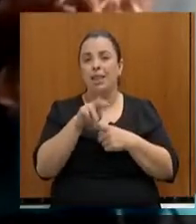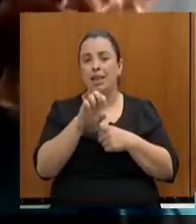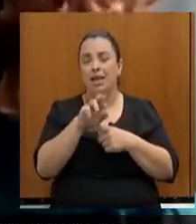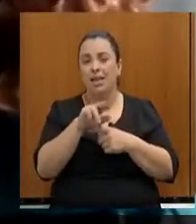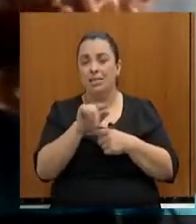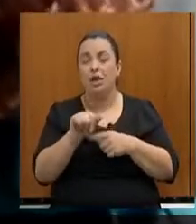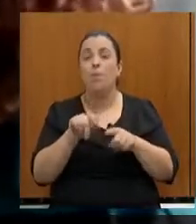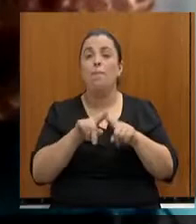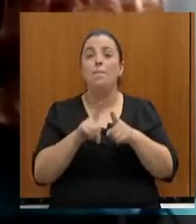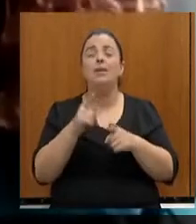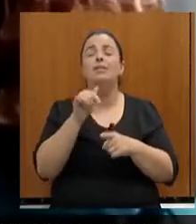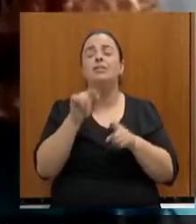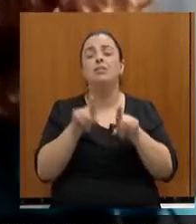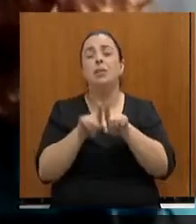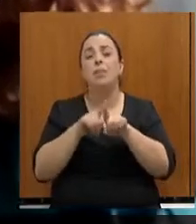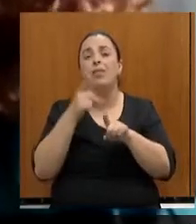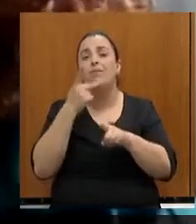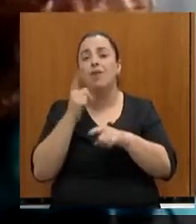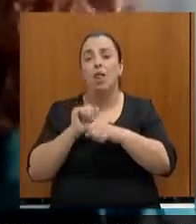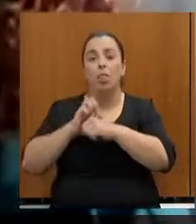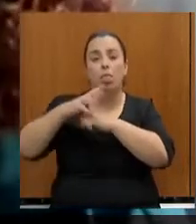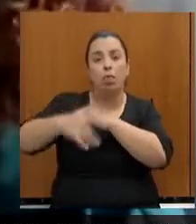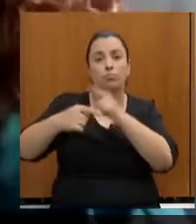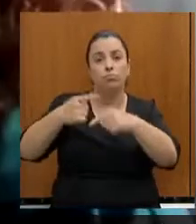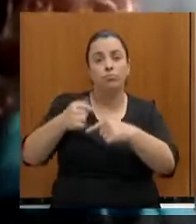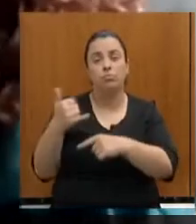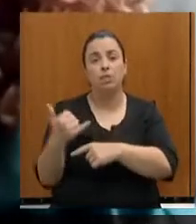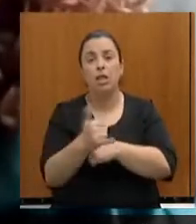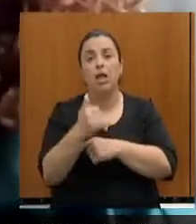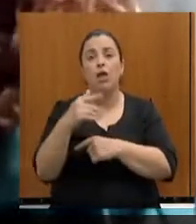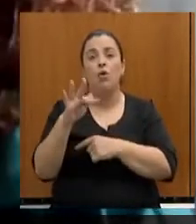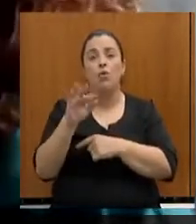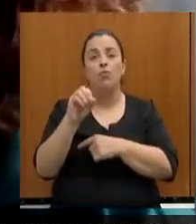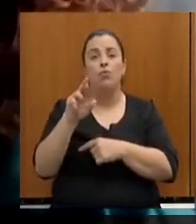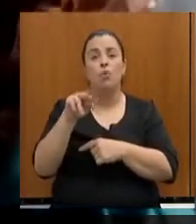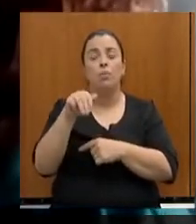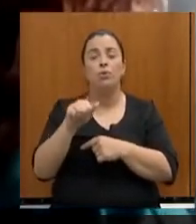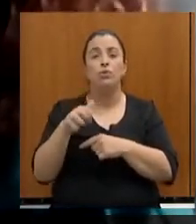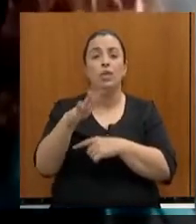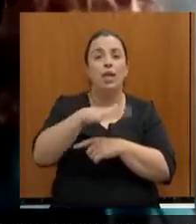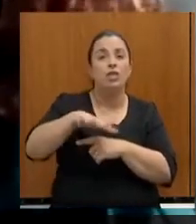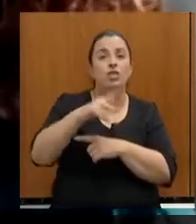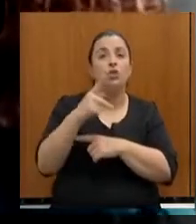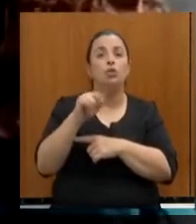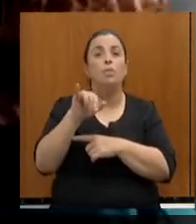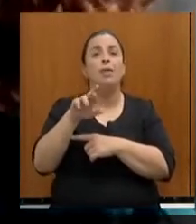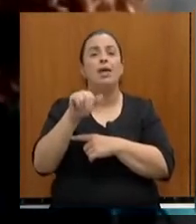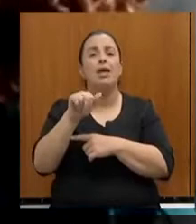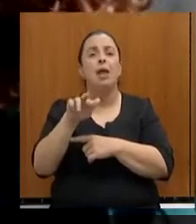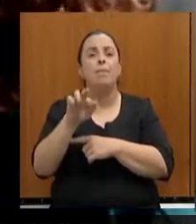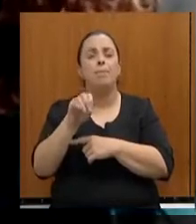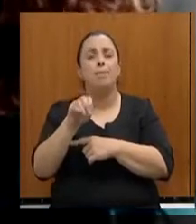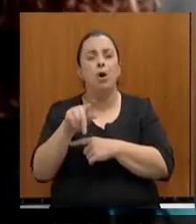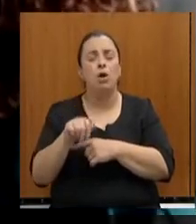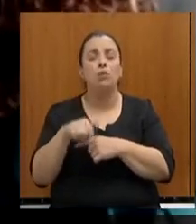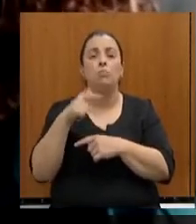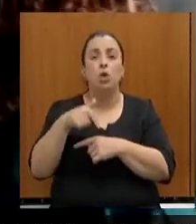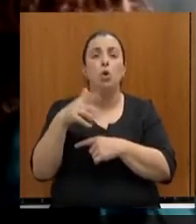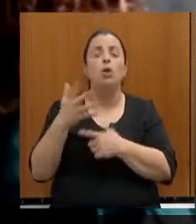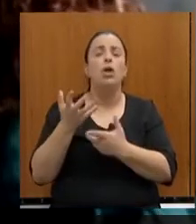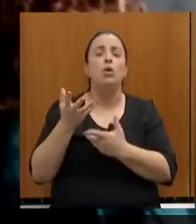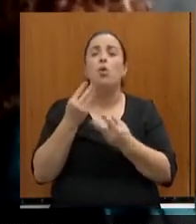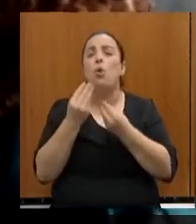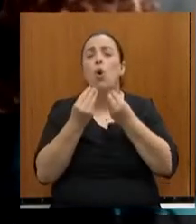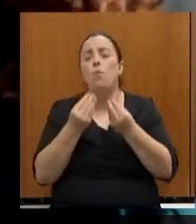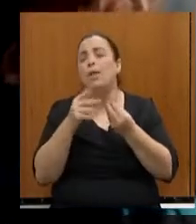unidade da hidrelétrica de Formoso na região de Pirapora né Eu tô querendo e atualização desse processo né como é que a